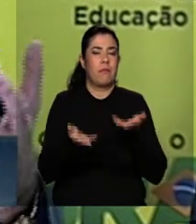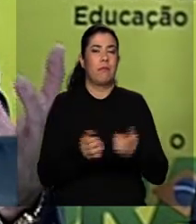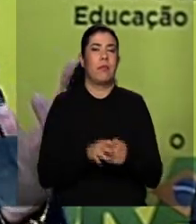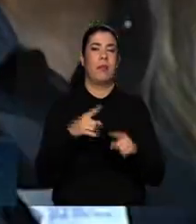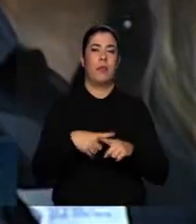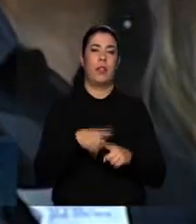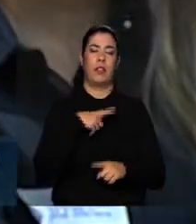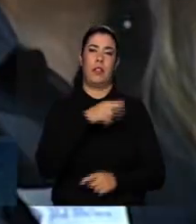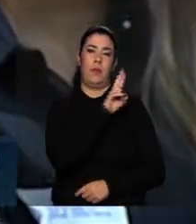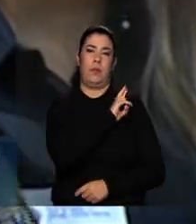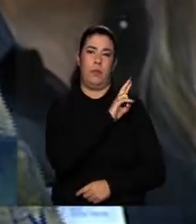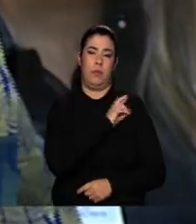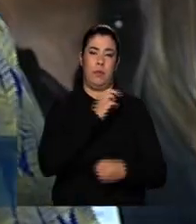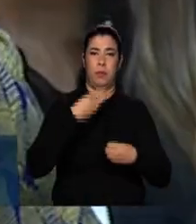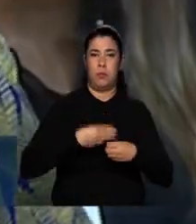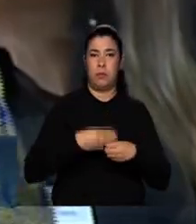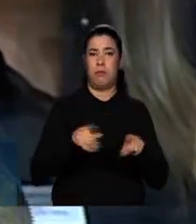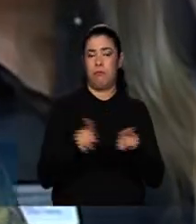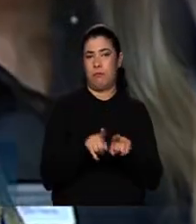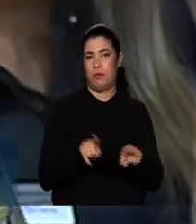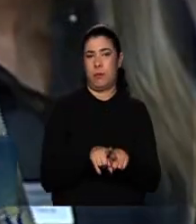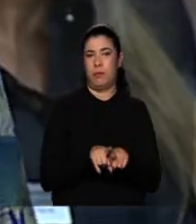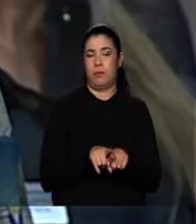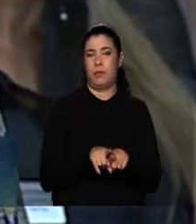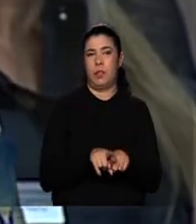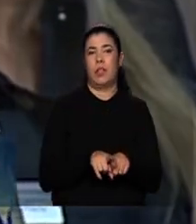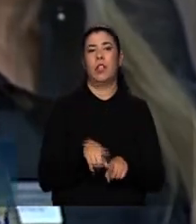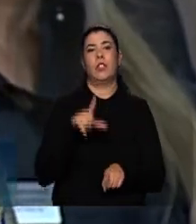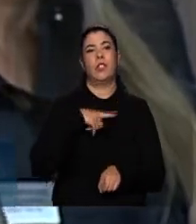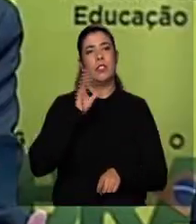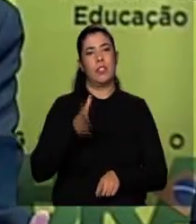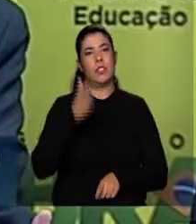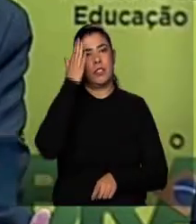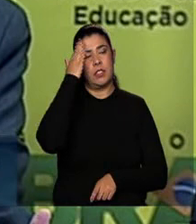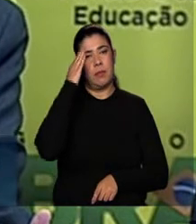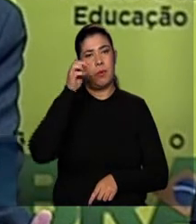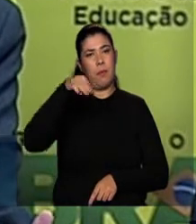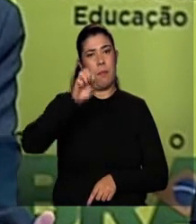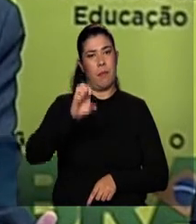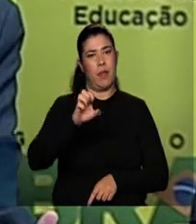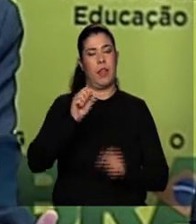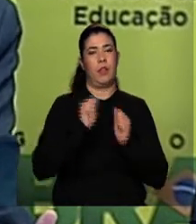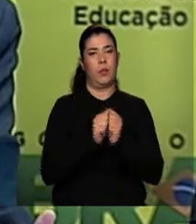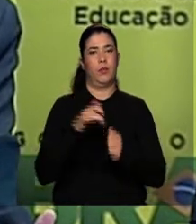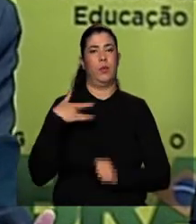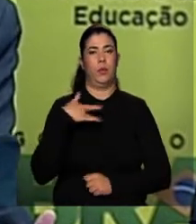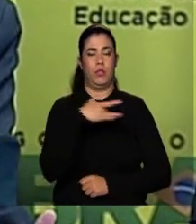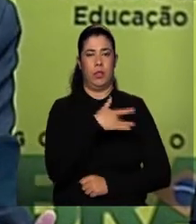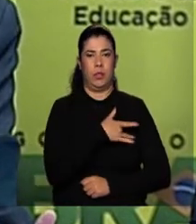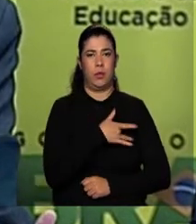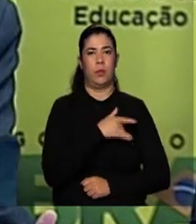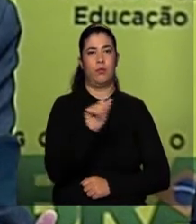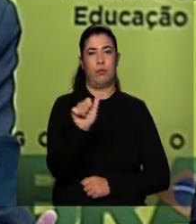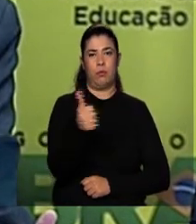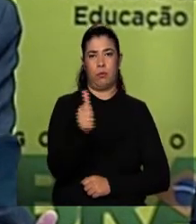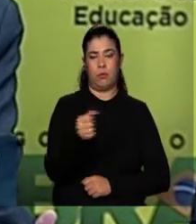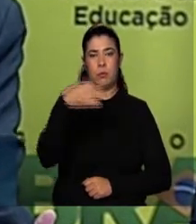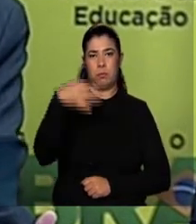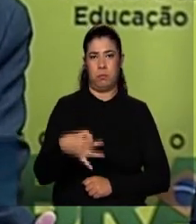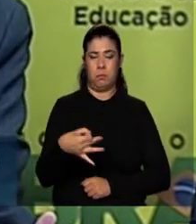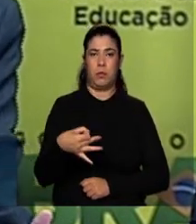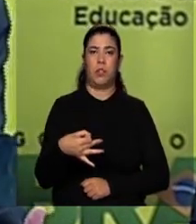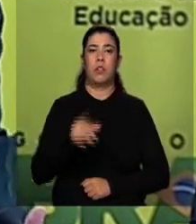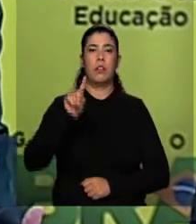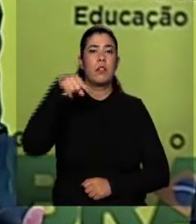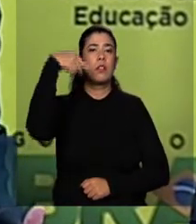Você tem o comprometimento do município, você tem a validação pelo MEC, pelo Ministério da Saúde, sobre a questão da qualidade, e